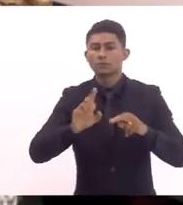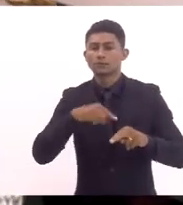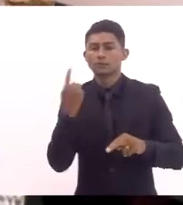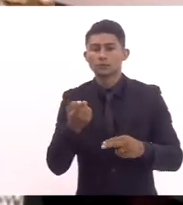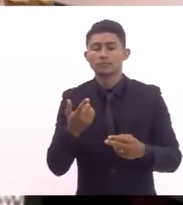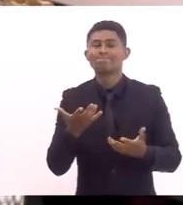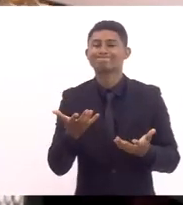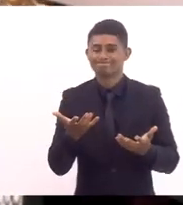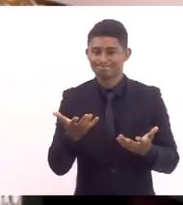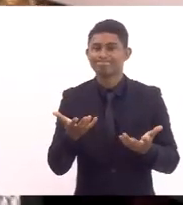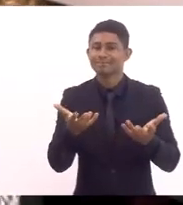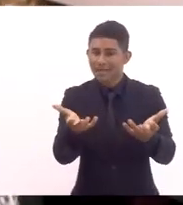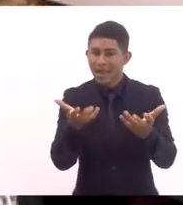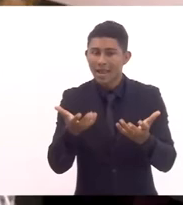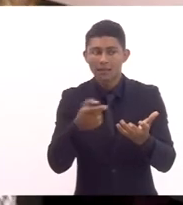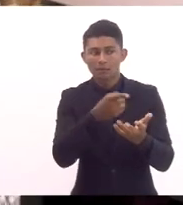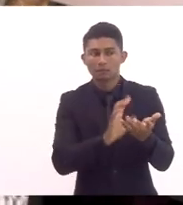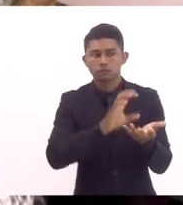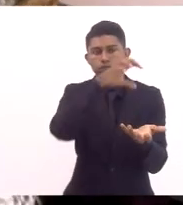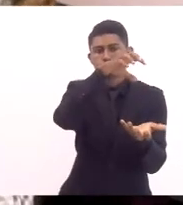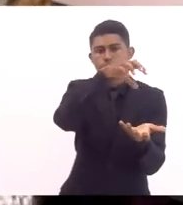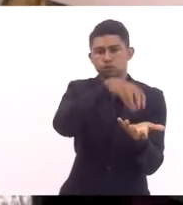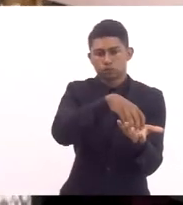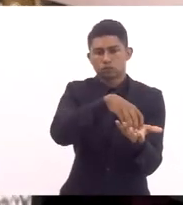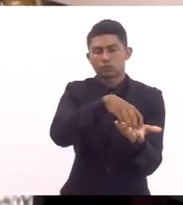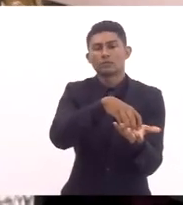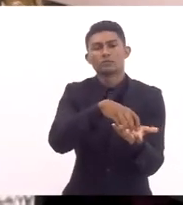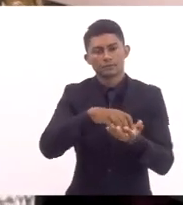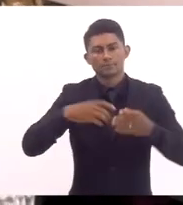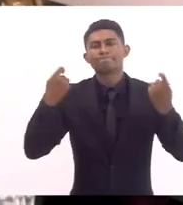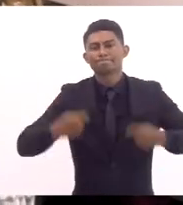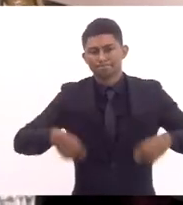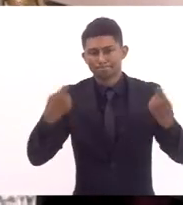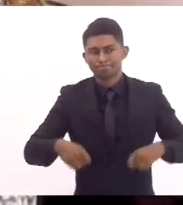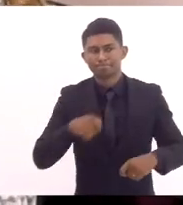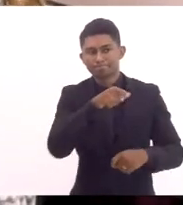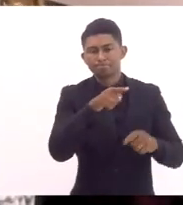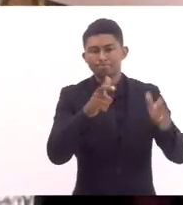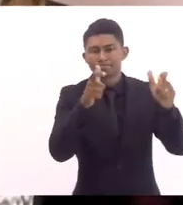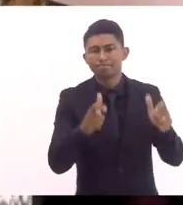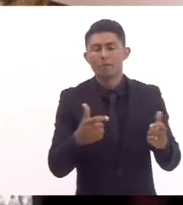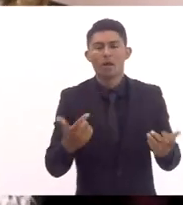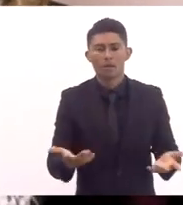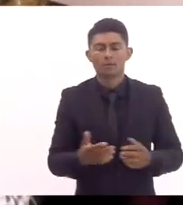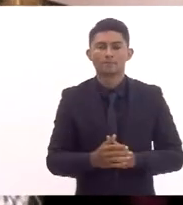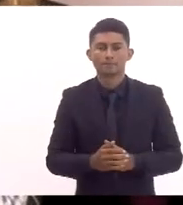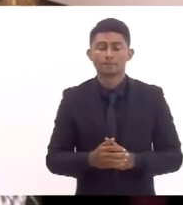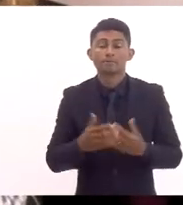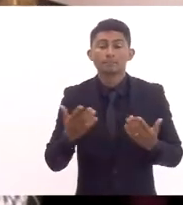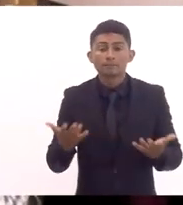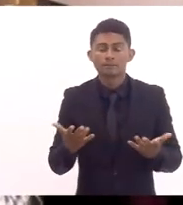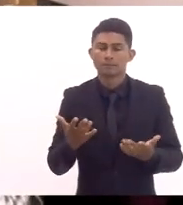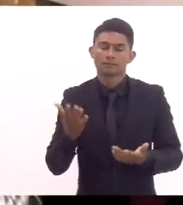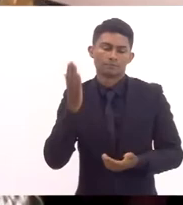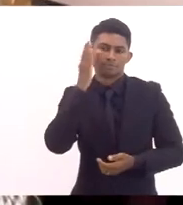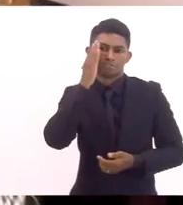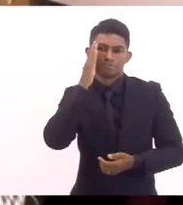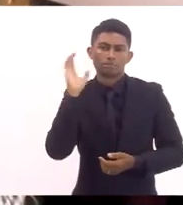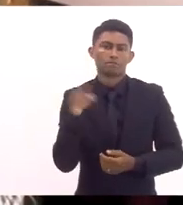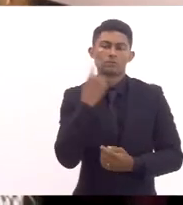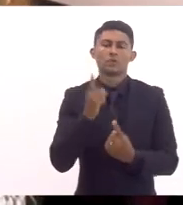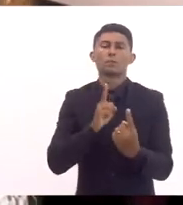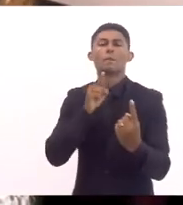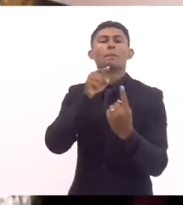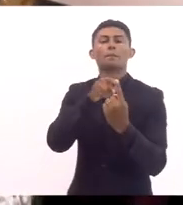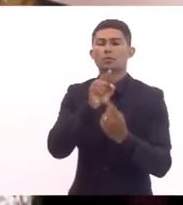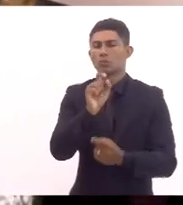incidência de ter um núcleo de personalizado um centro especializado nesse território e obviamente que a nossa missão não é uma